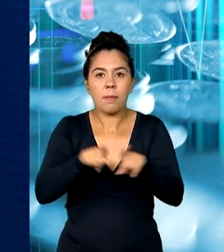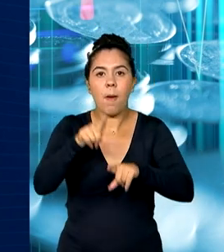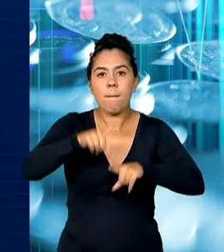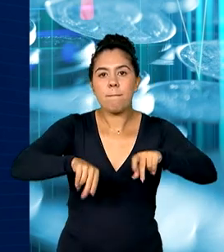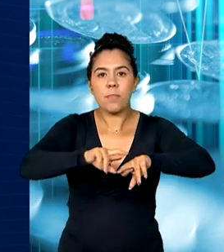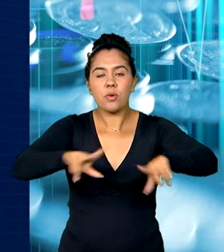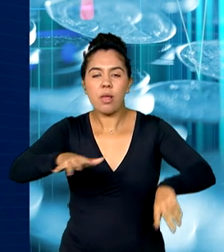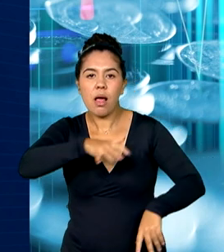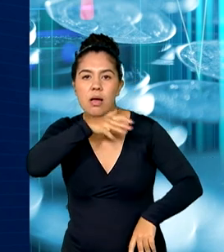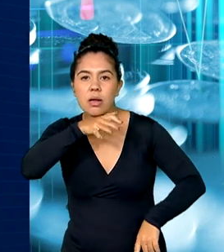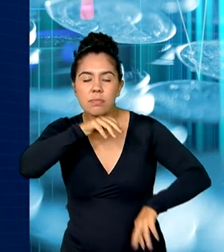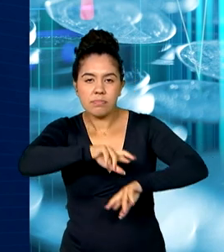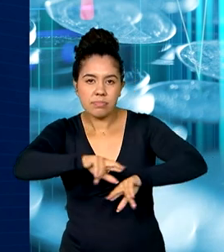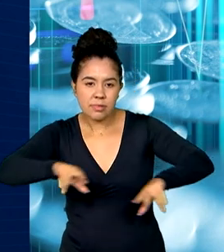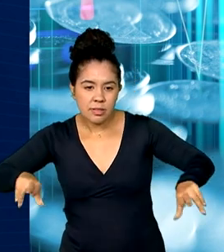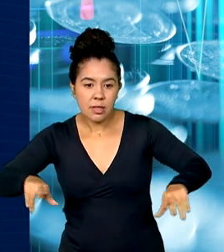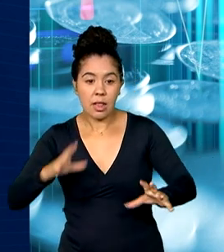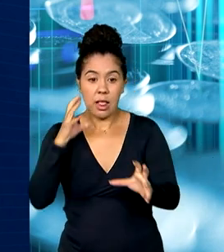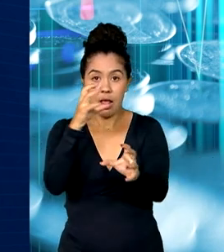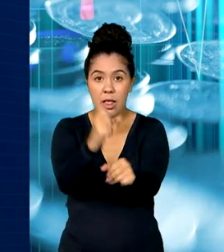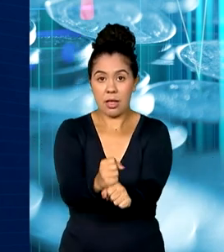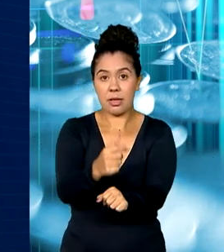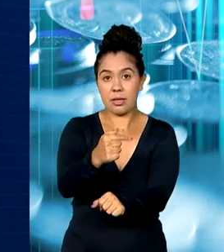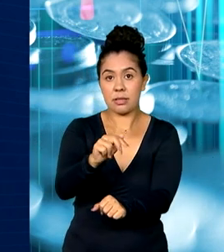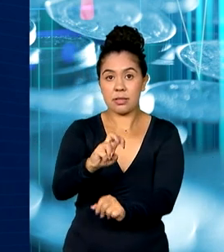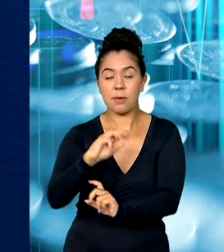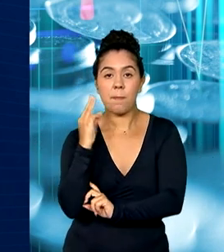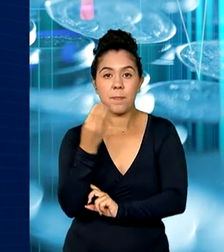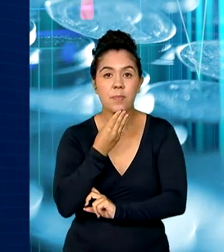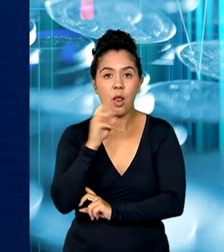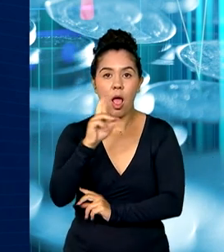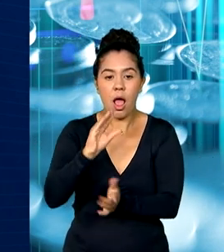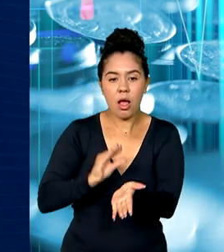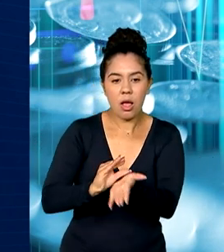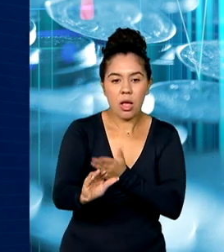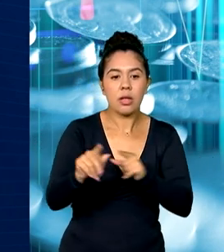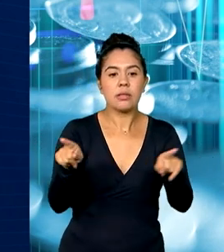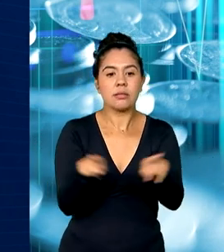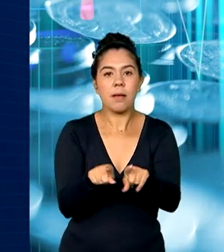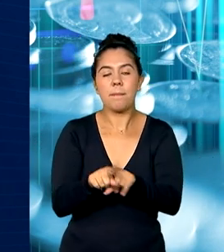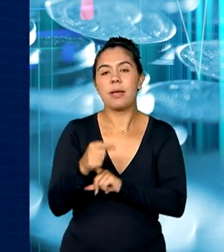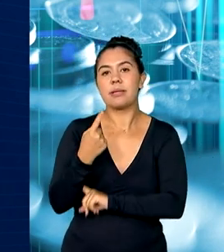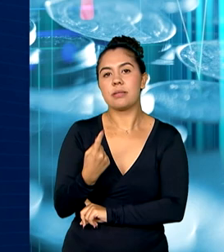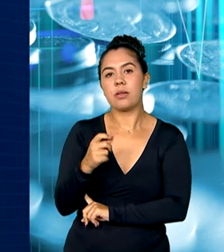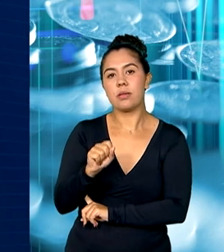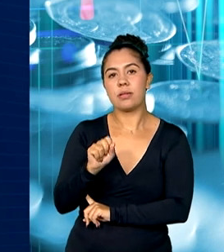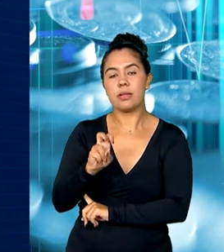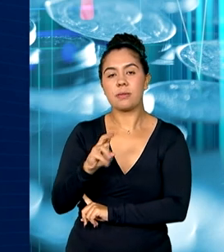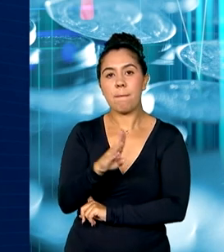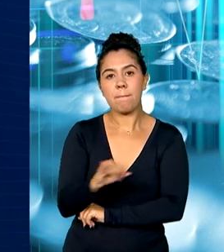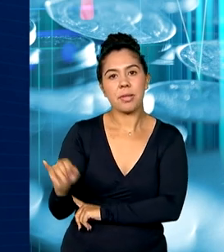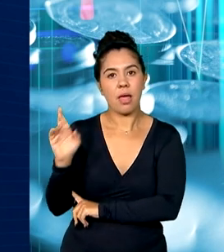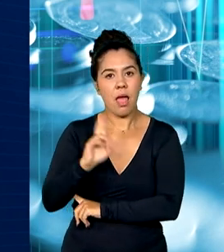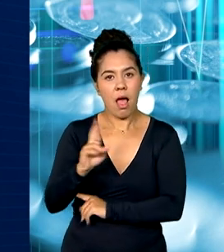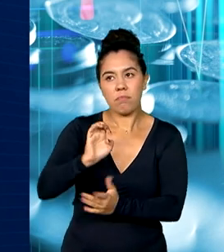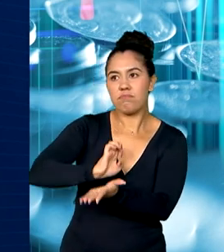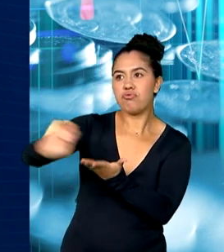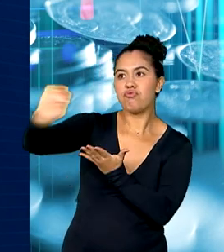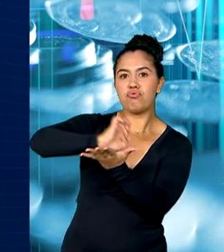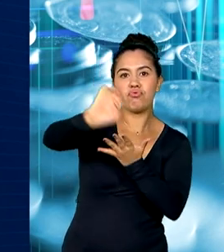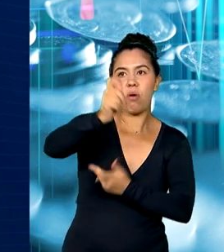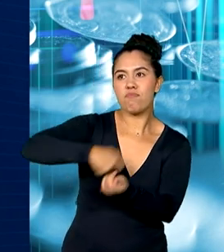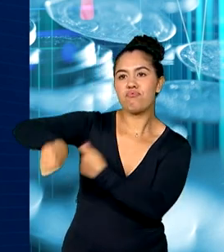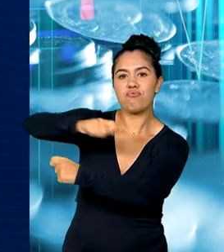de 75 milhões de reais e expectativa de gerar 185 bilhões em exportações